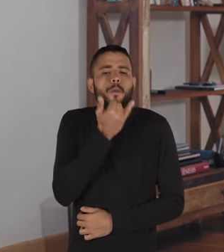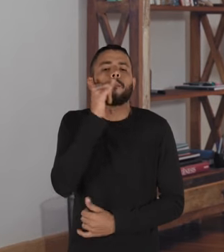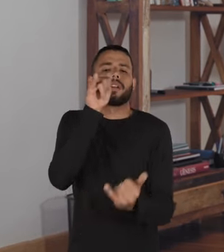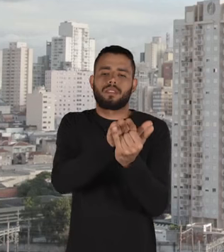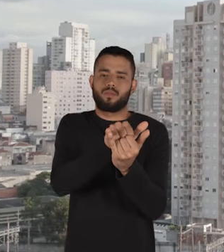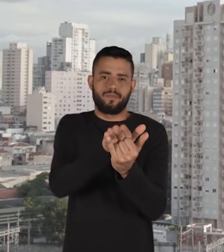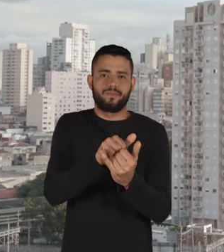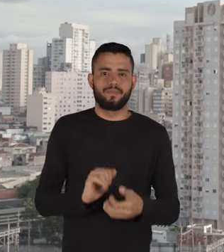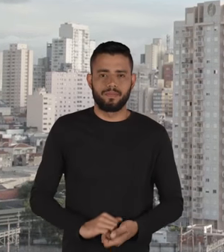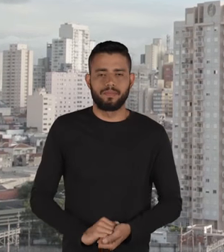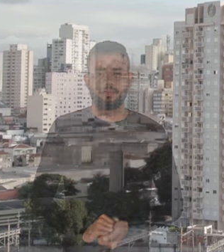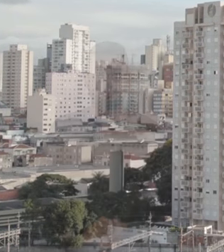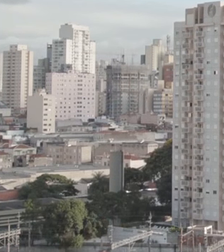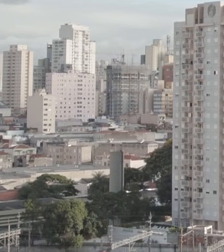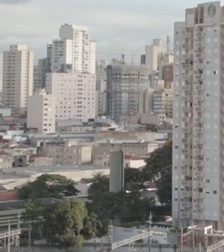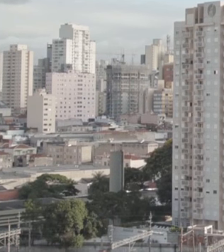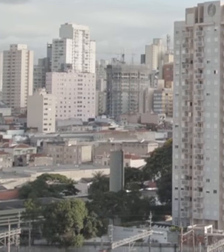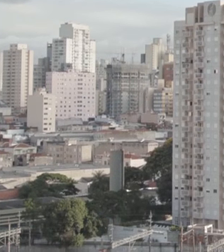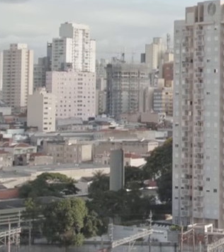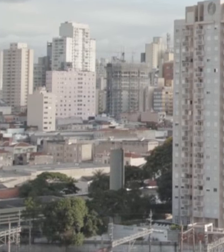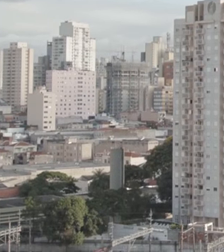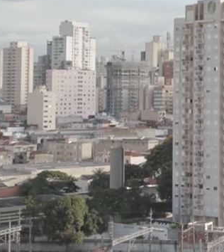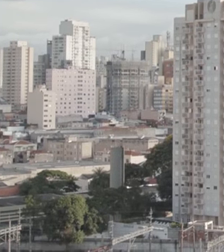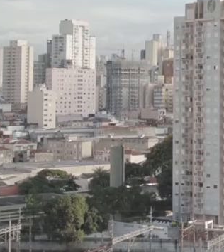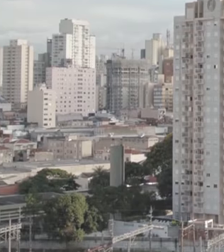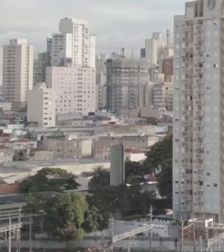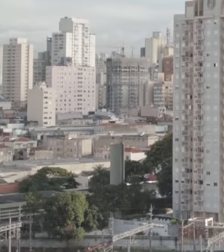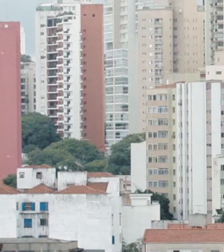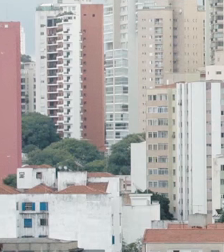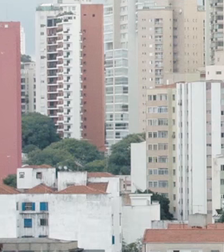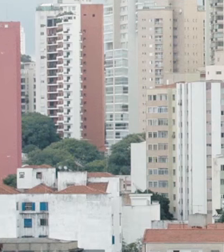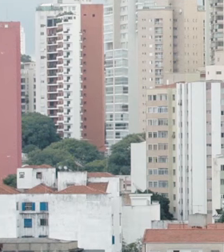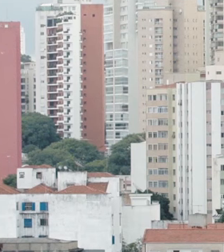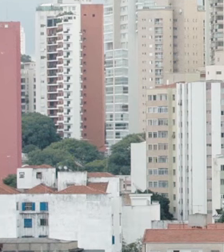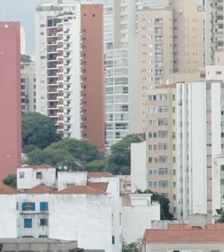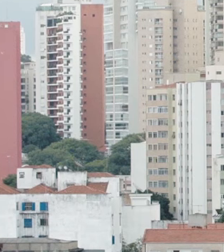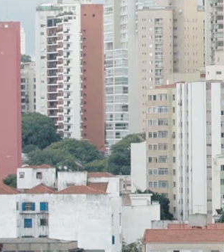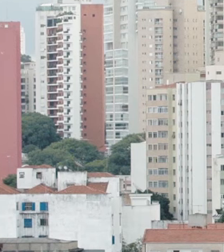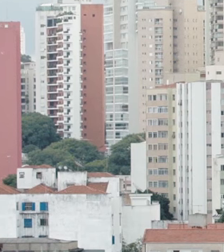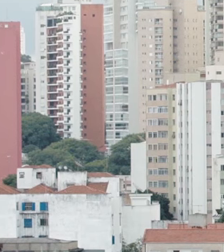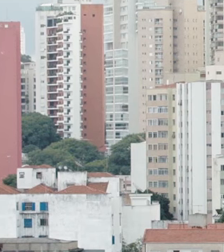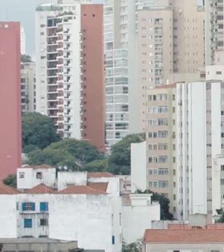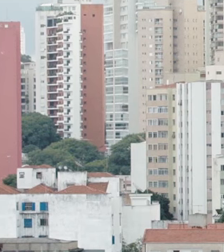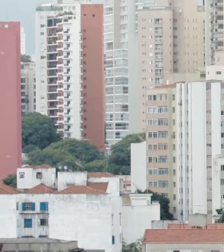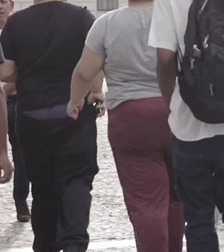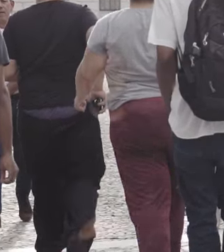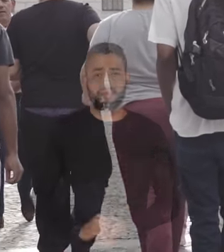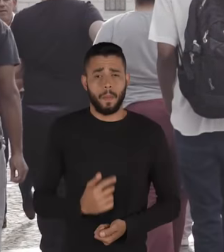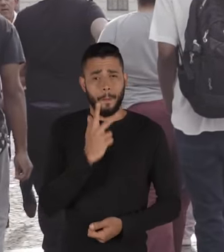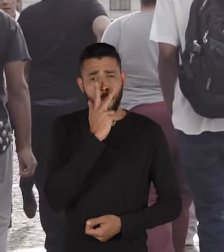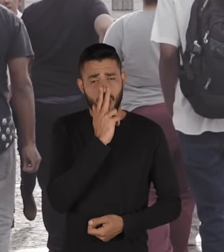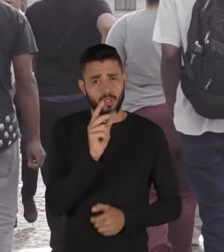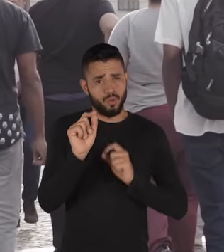e perdão nuvens escuras pairam sobre os vários prédios que compõem o cenário urbano de uma metrópole Leonardo